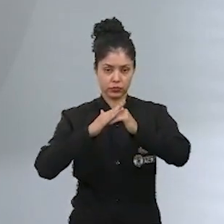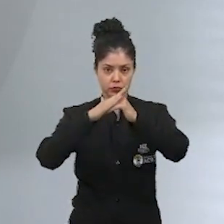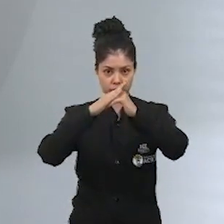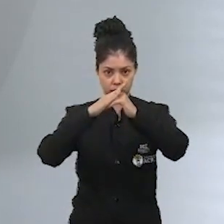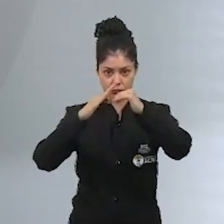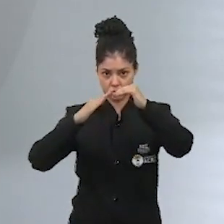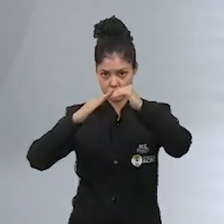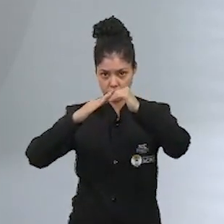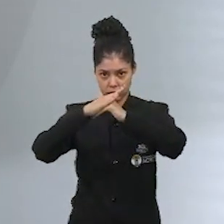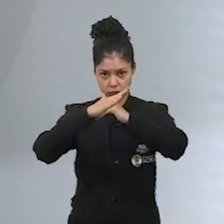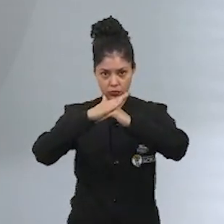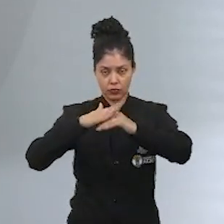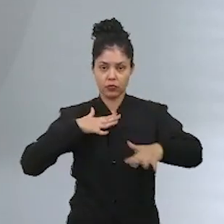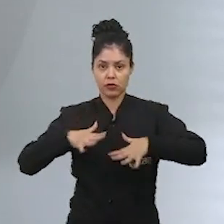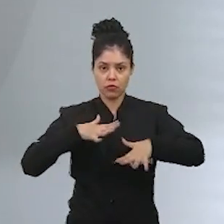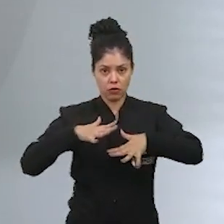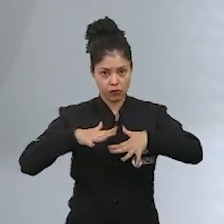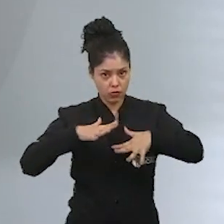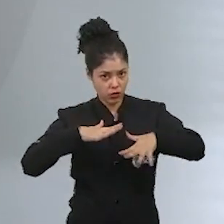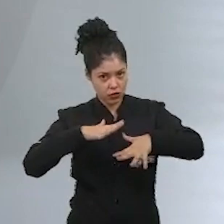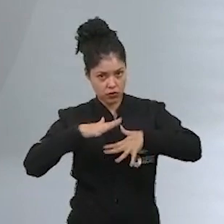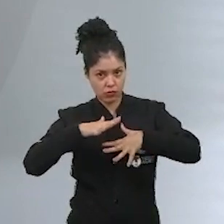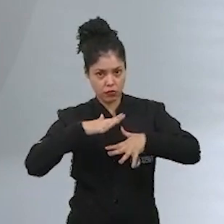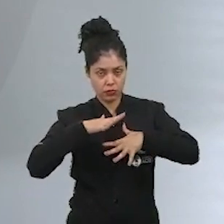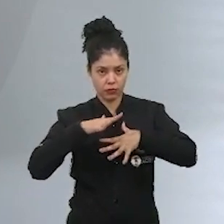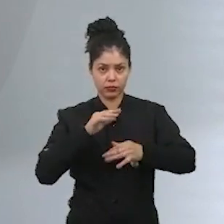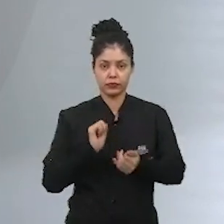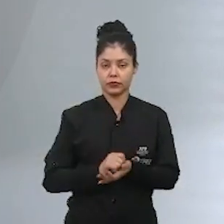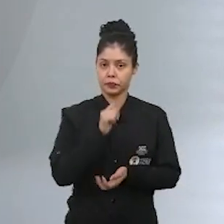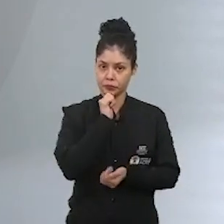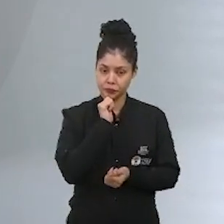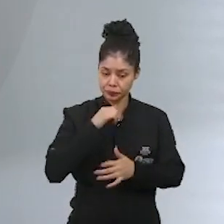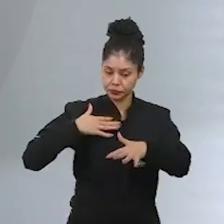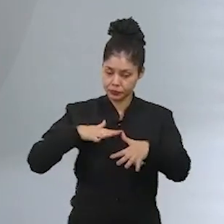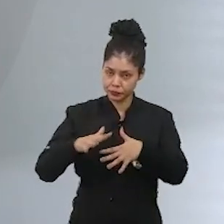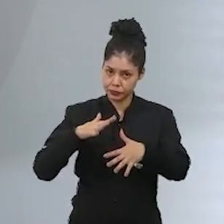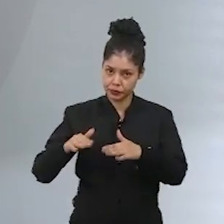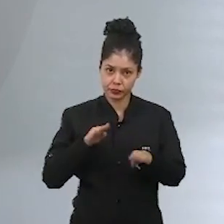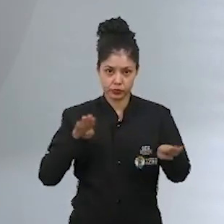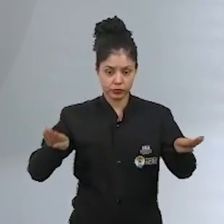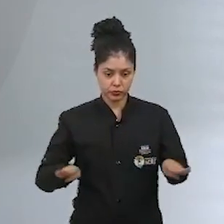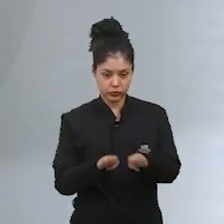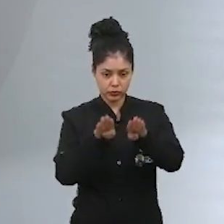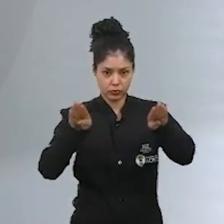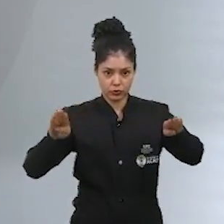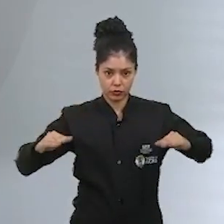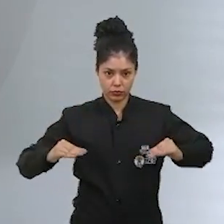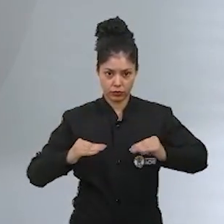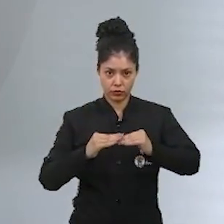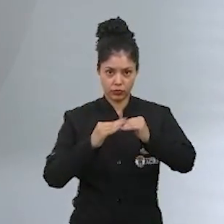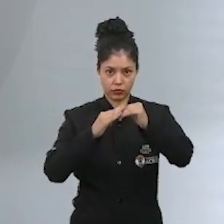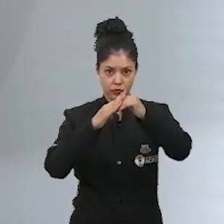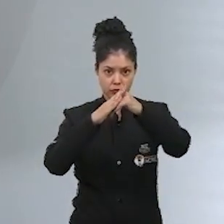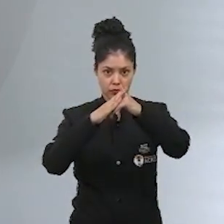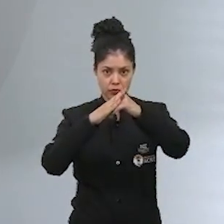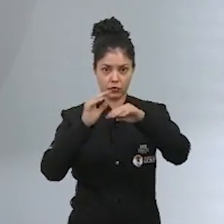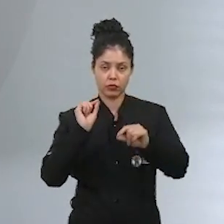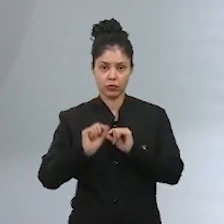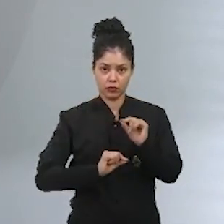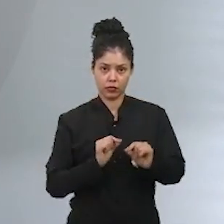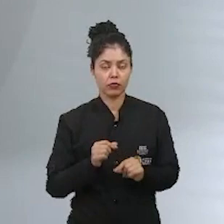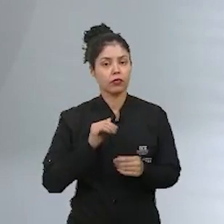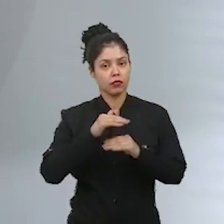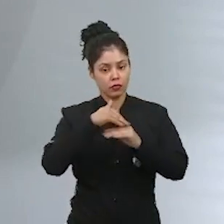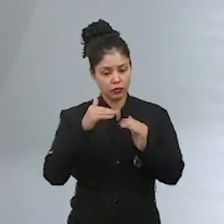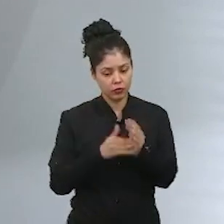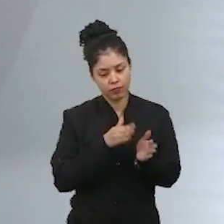chamados terremotos. Tá? E esses terremotos, esses movimentos de placas, todo esse tectonismo, durante muitos